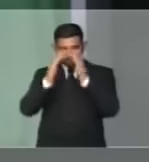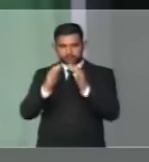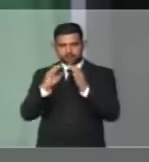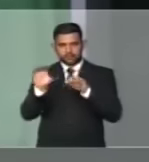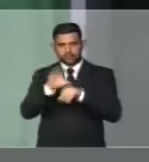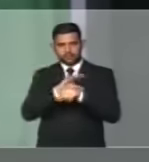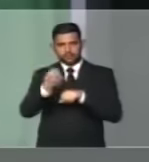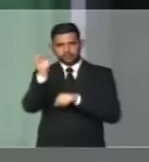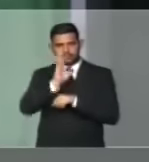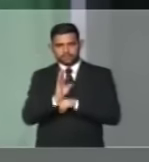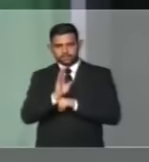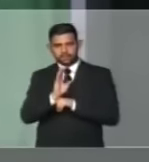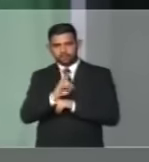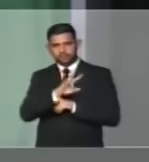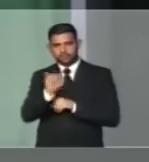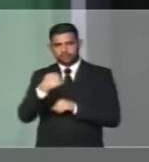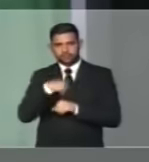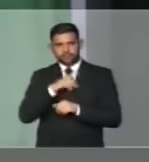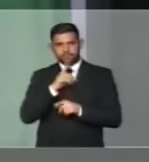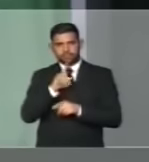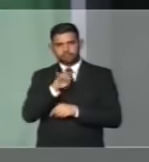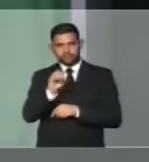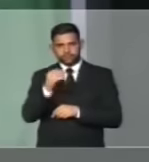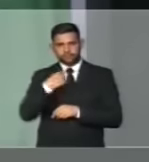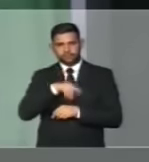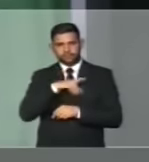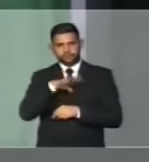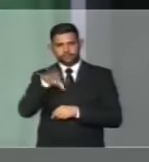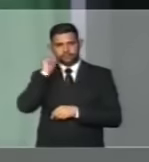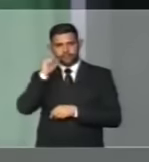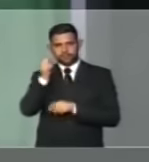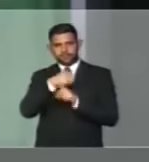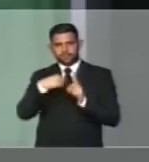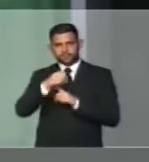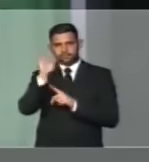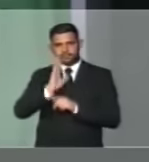respeitando a Constituição brasileira. Vamos ao impeachment e vamos ouvir a sociedade brasileira.